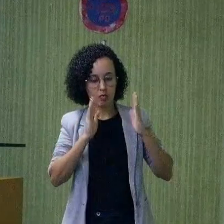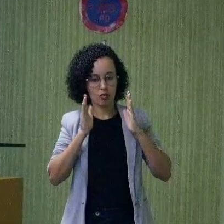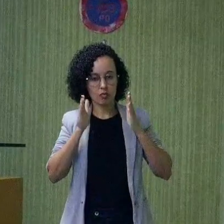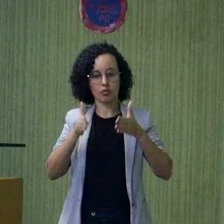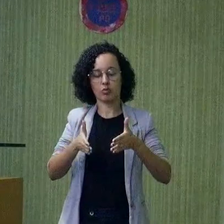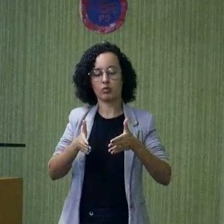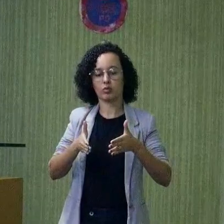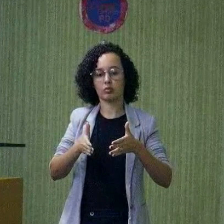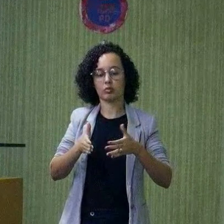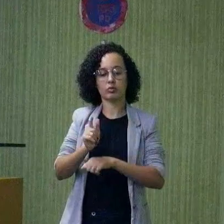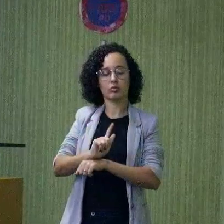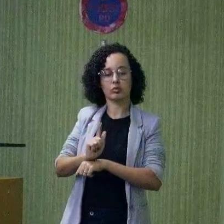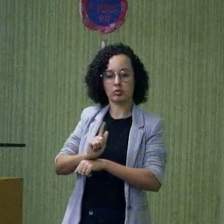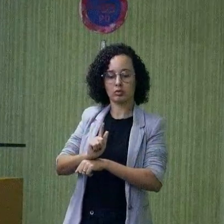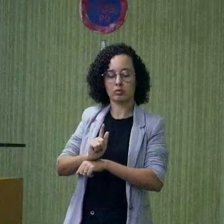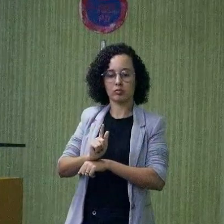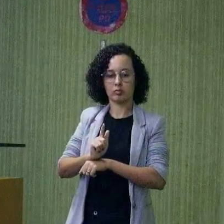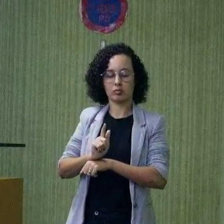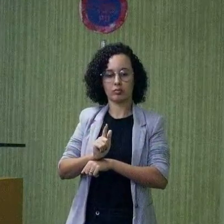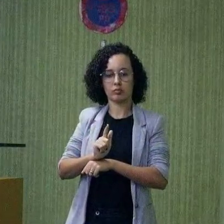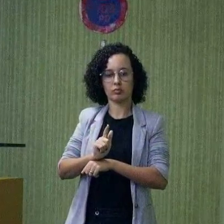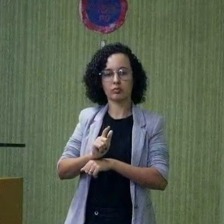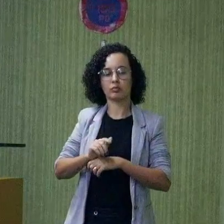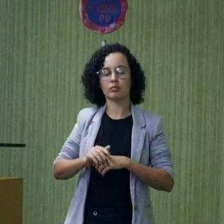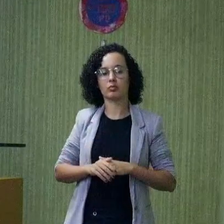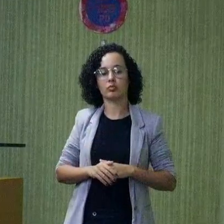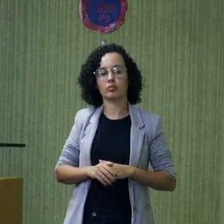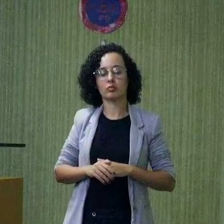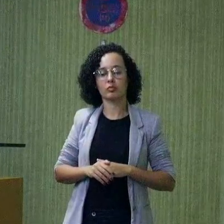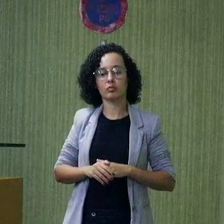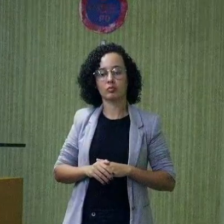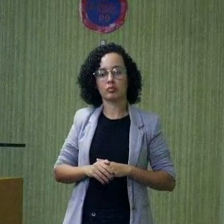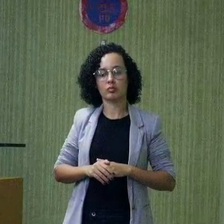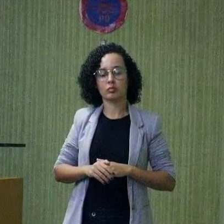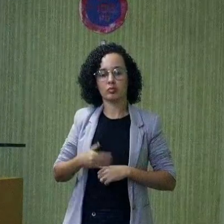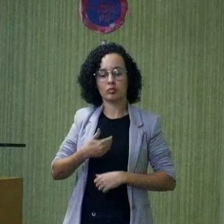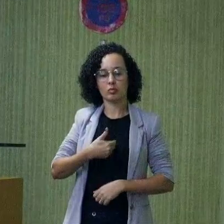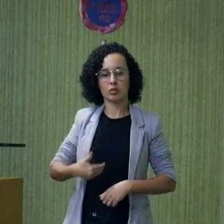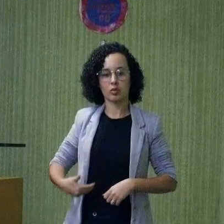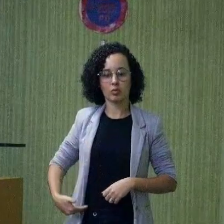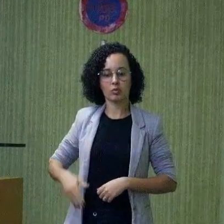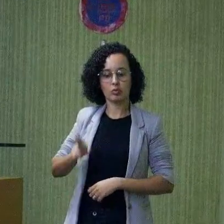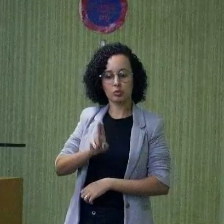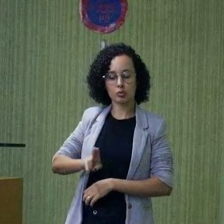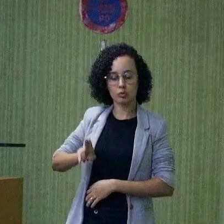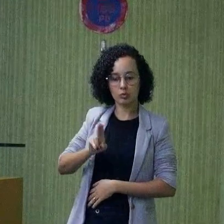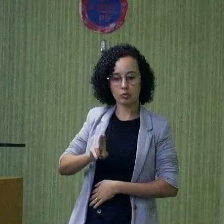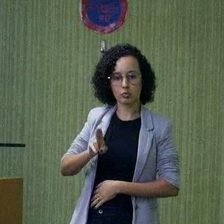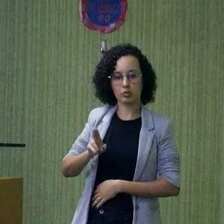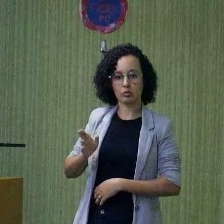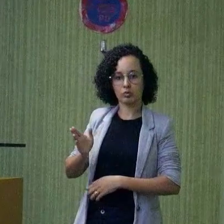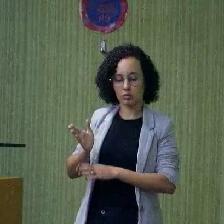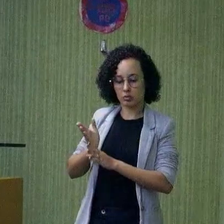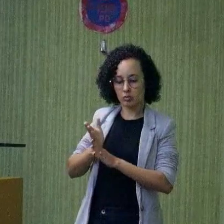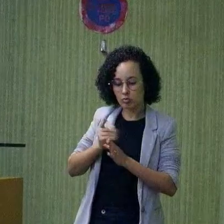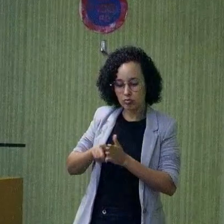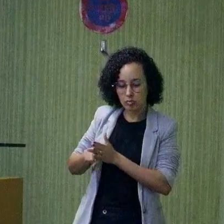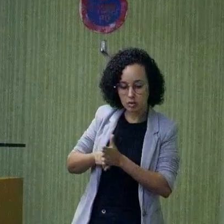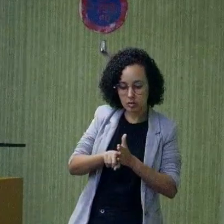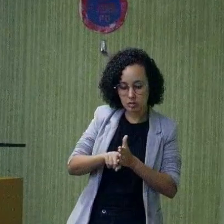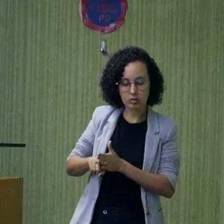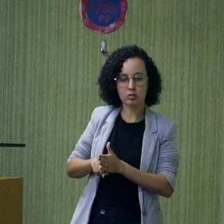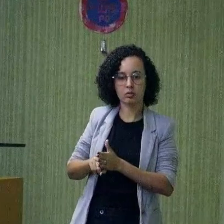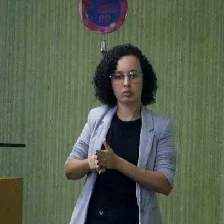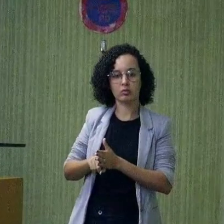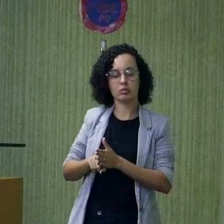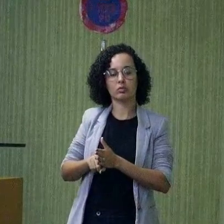da gestão e o desenho das das intervenções públicas eh o uso de evidências né o uso de Pesquisas o uso de